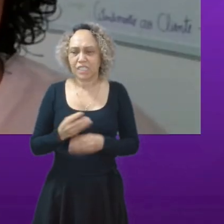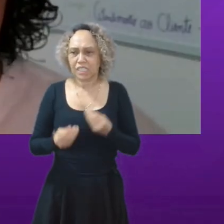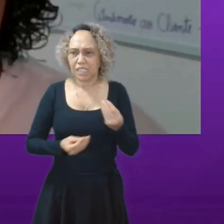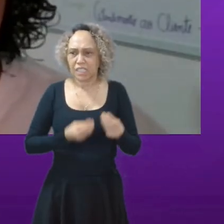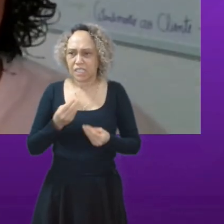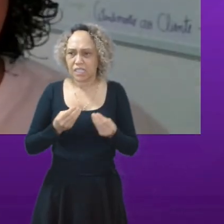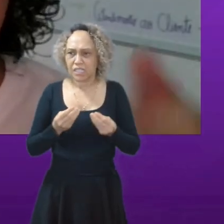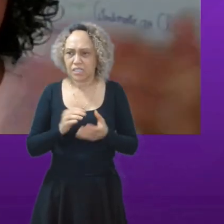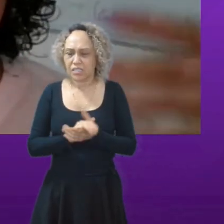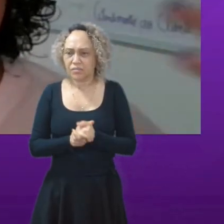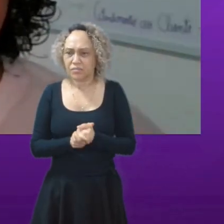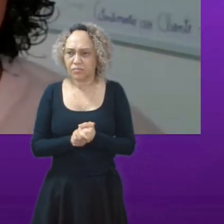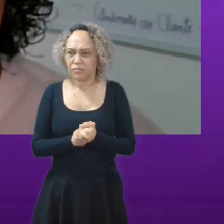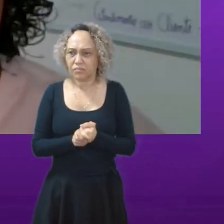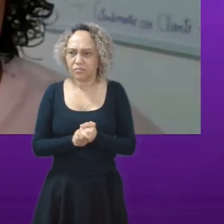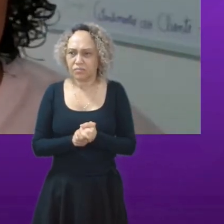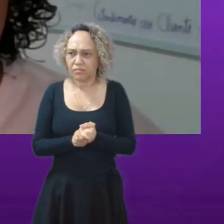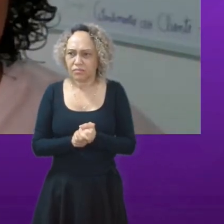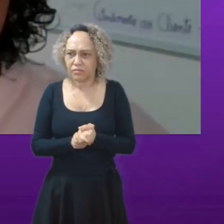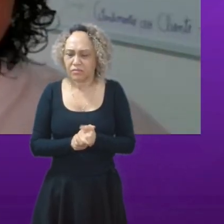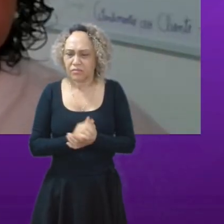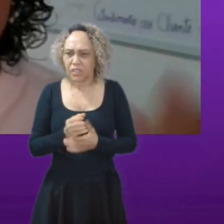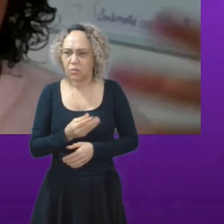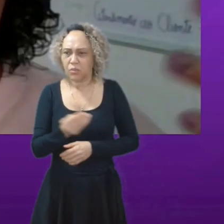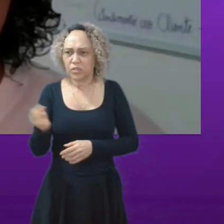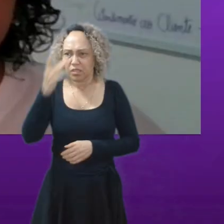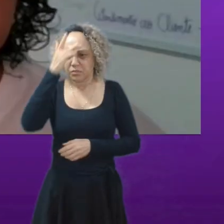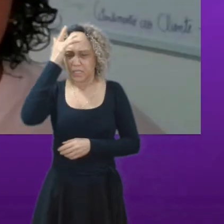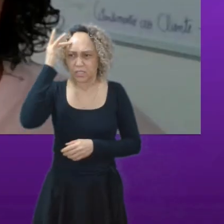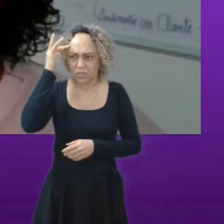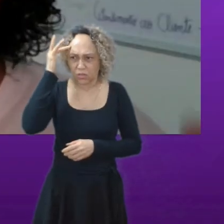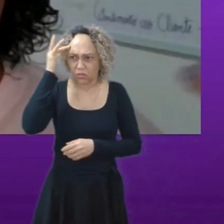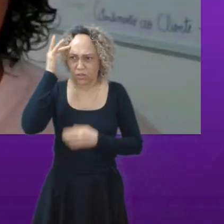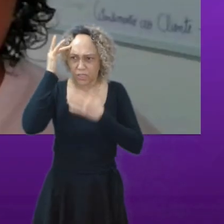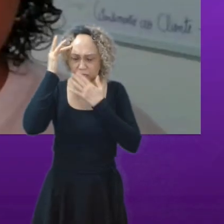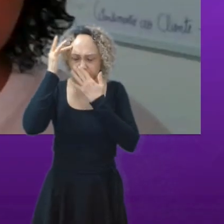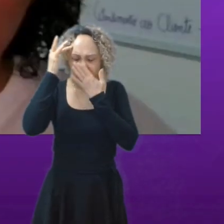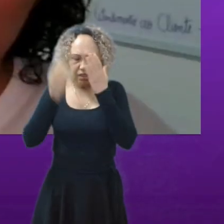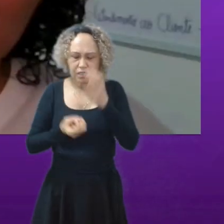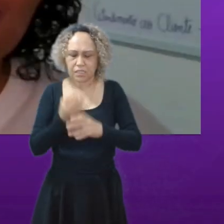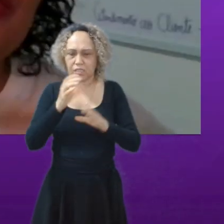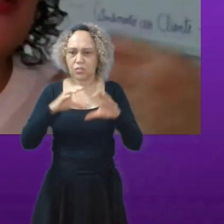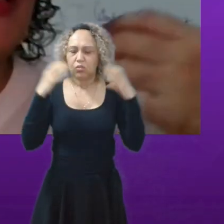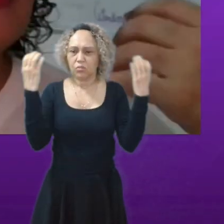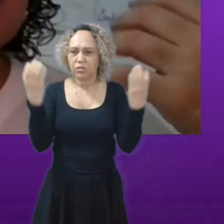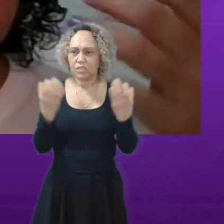brinca um pouco, porque assim, tem muita gente que está lá criando comunidades para